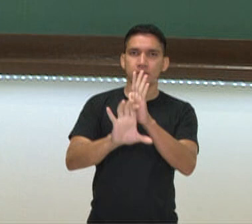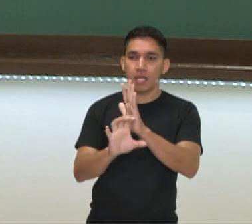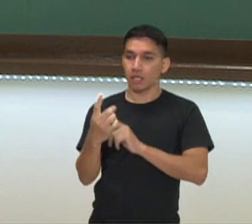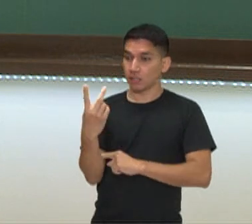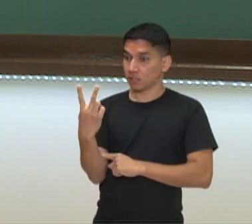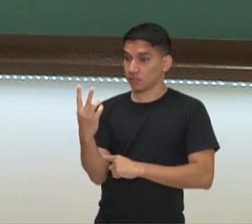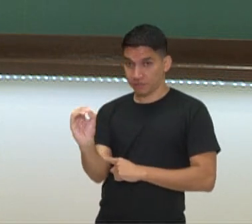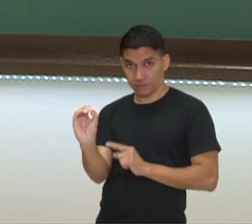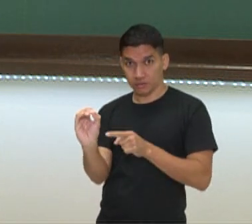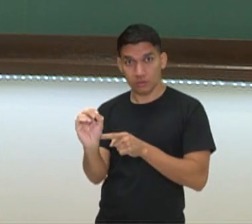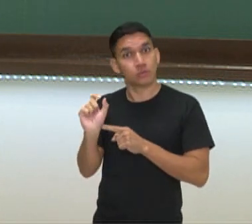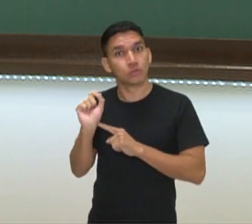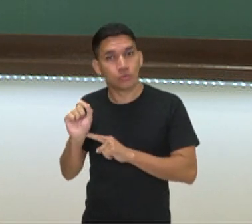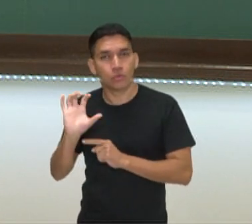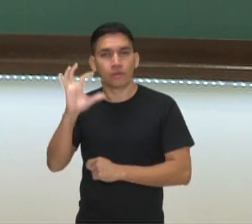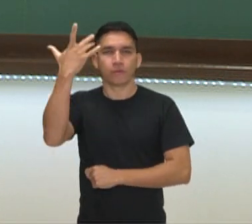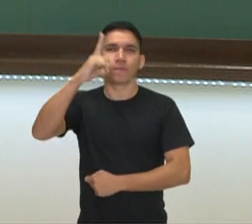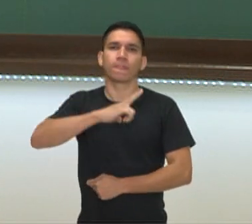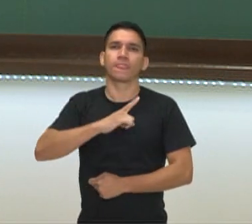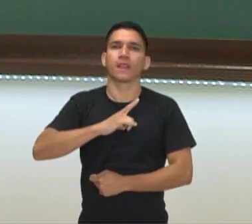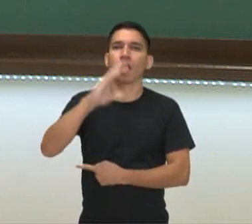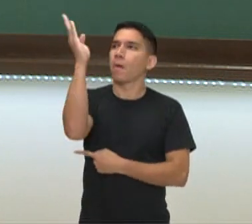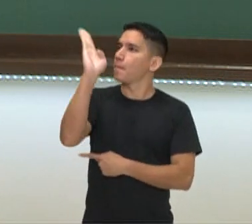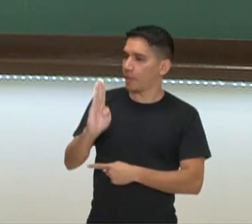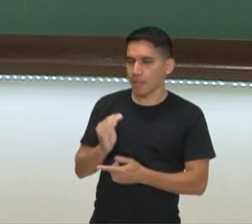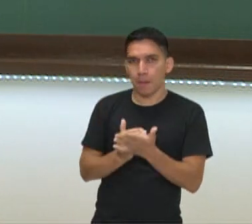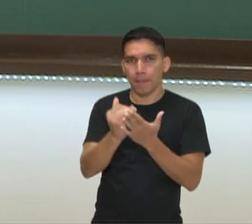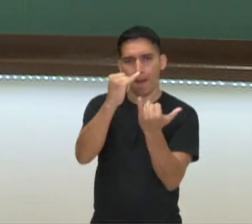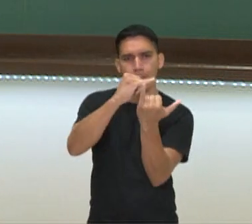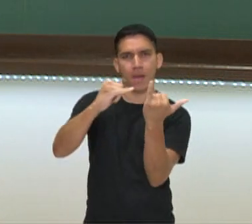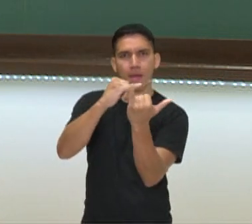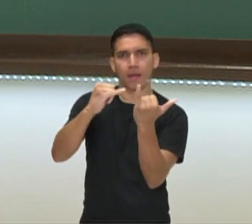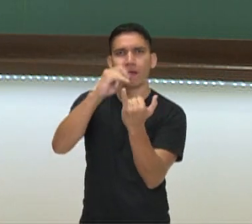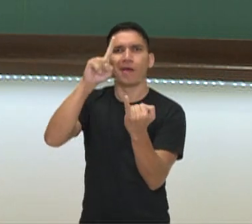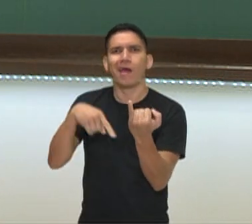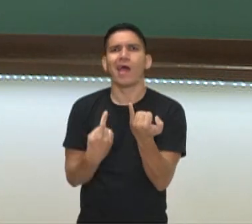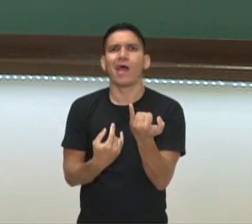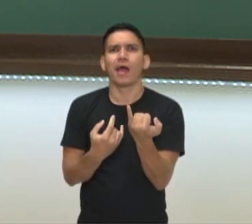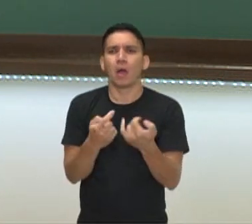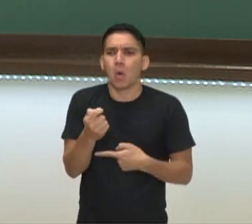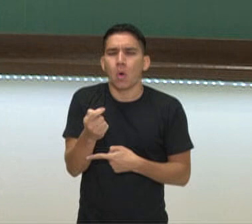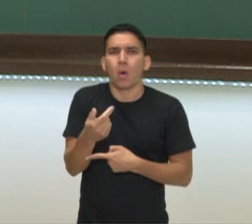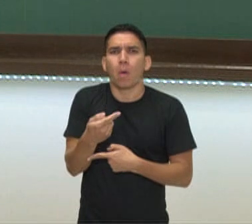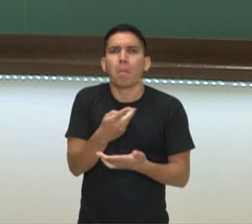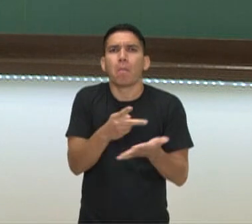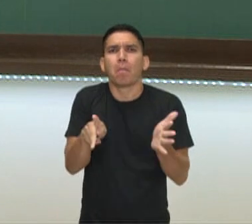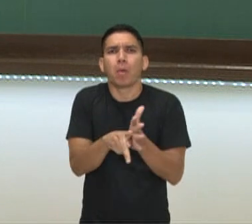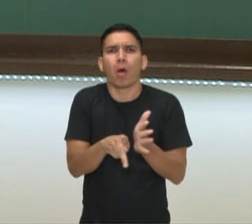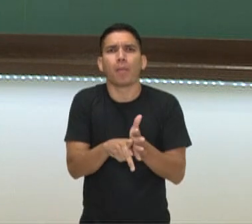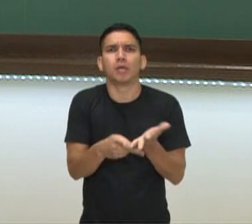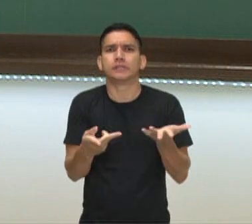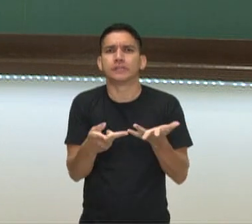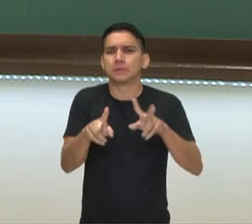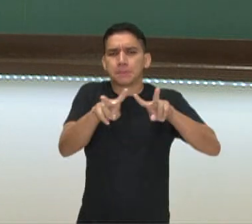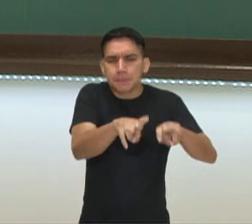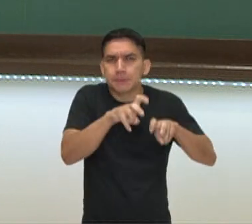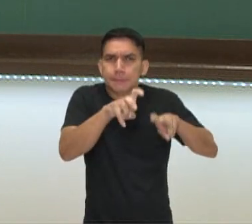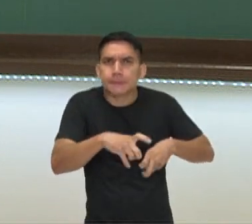XX, o Brasil ainda na sua primeira metade era um país estritamente agrário. O processo industrial era muito lento